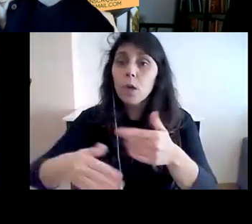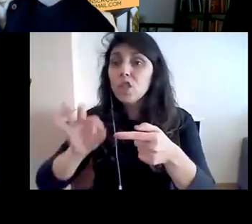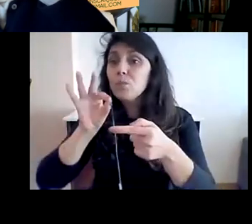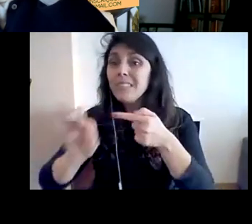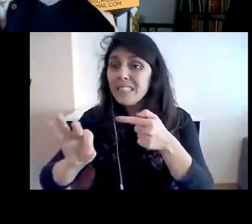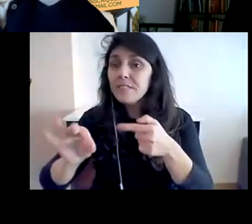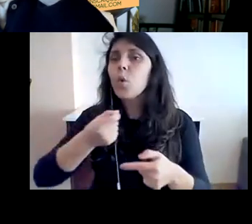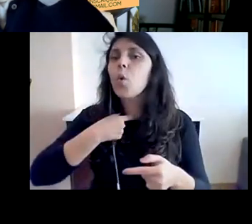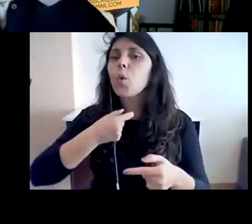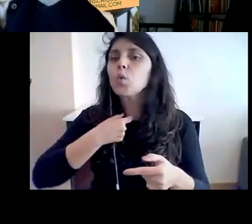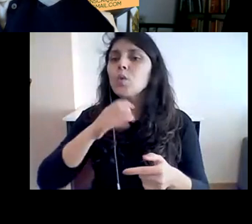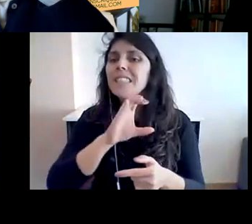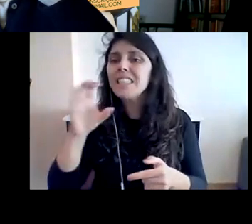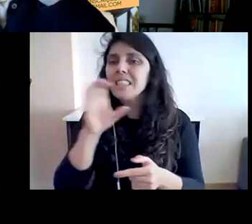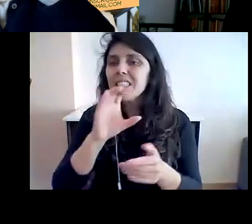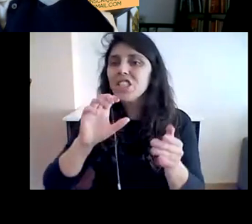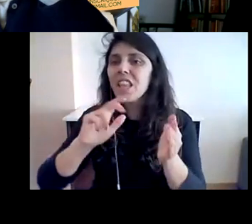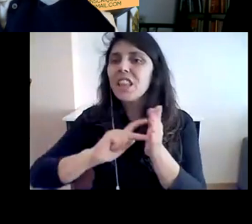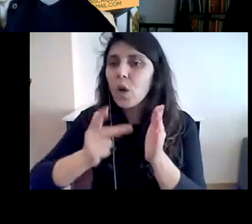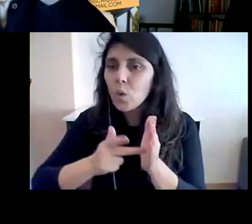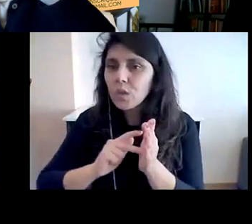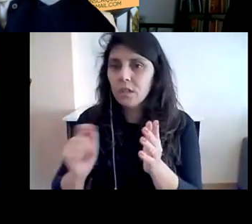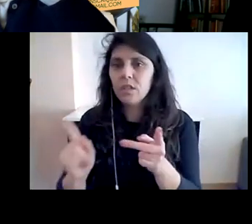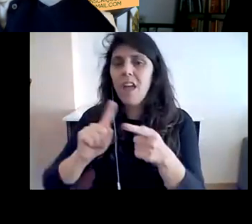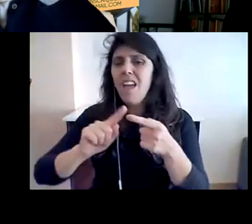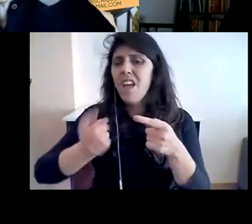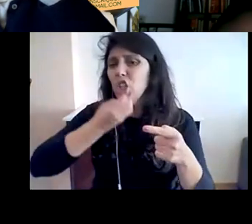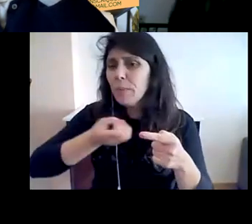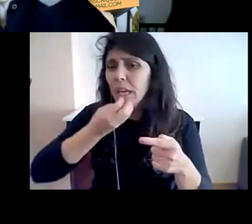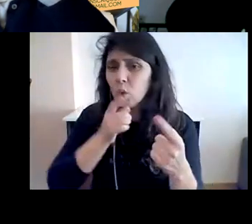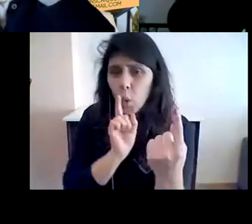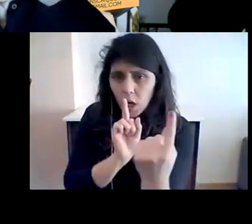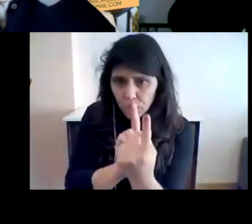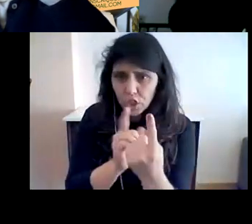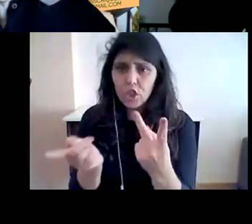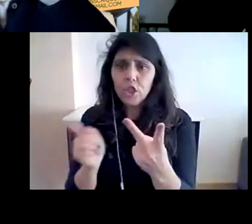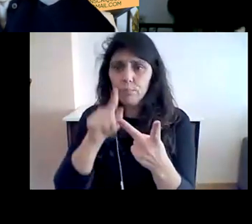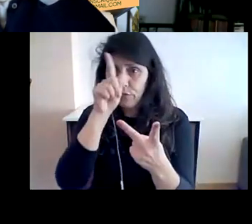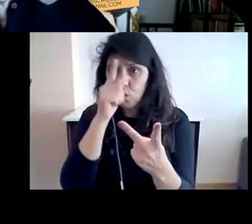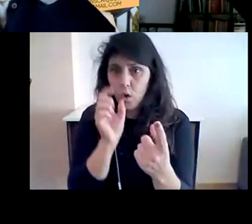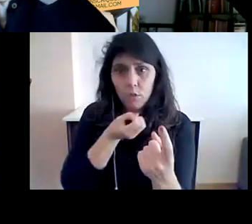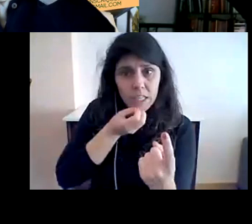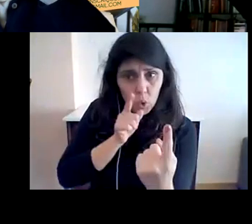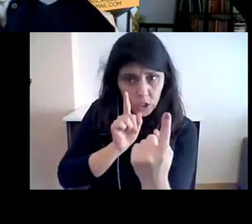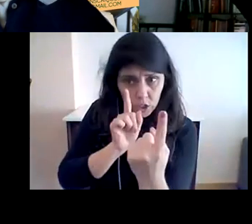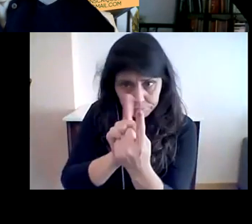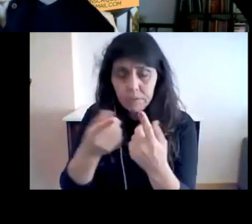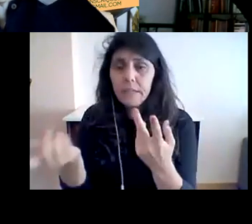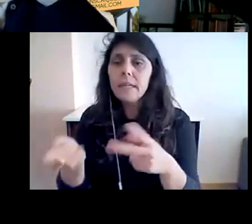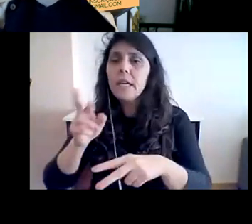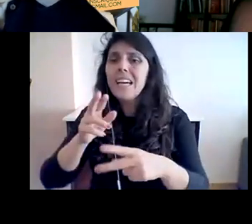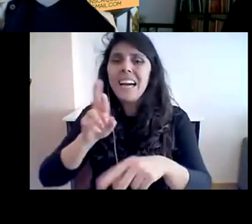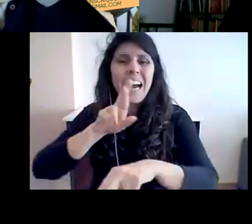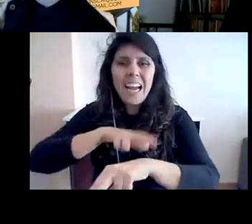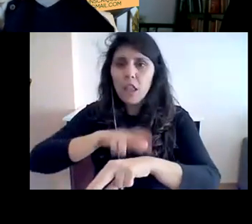e tecnologias, isto é, são as questões das explicações, são as questões do ritmo alucinante de progressão. Eu